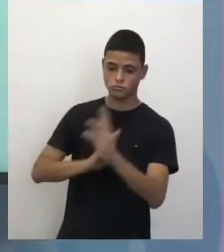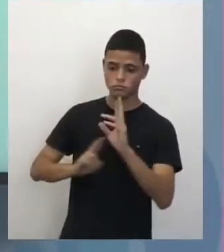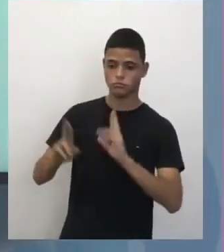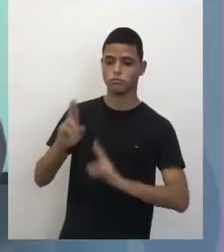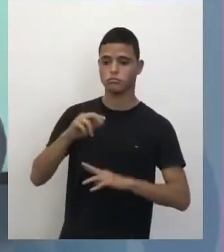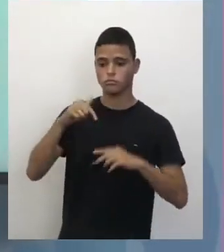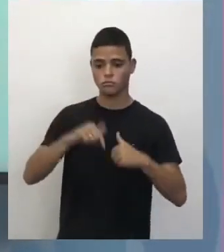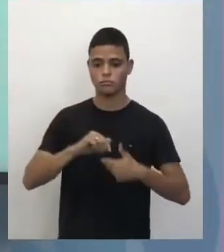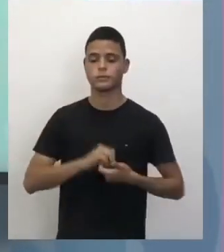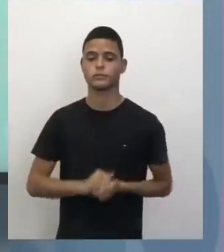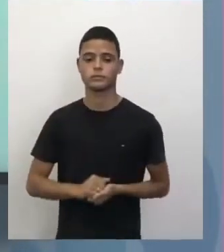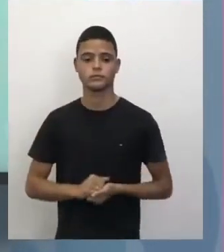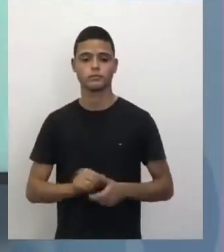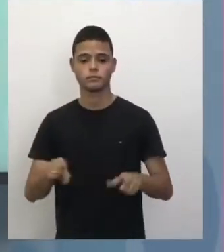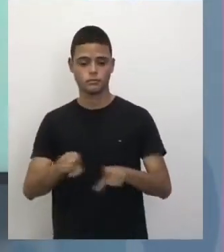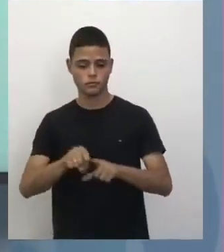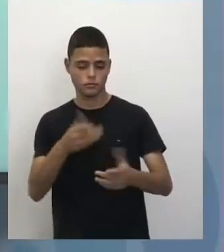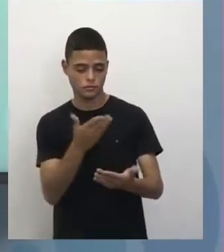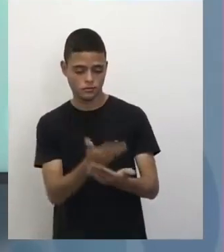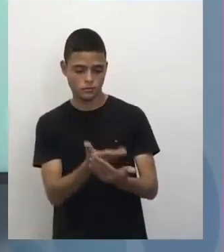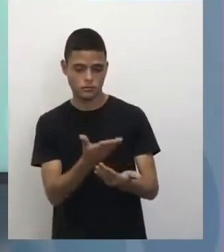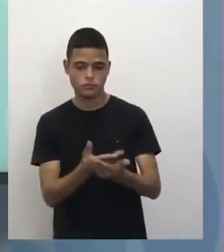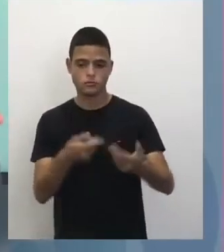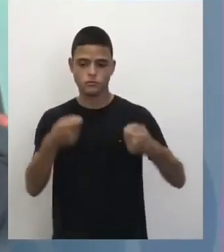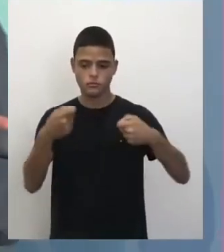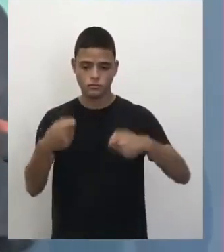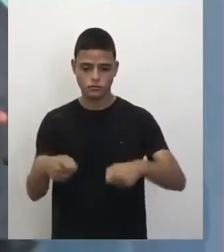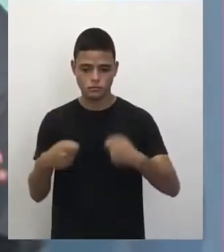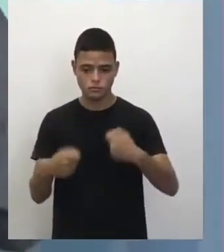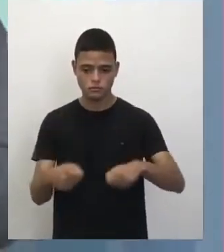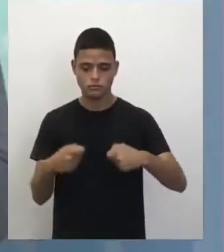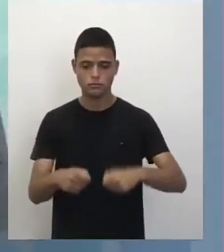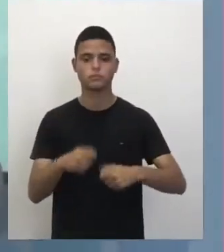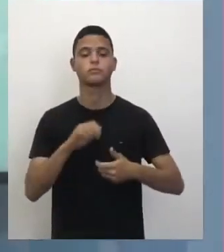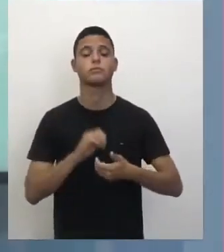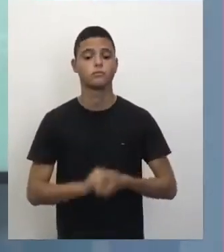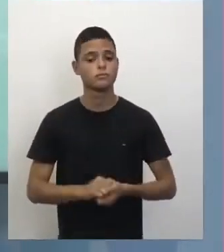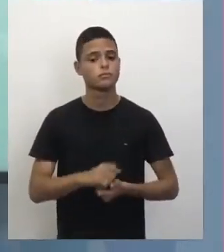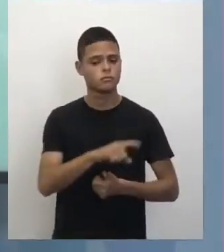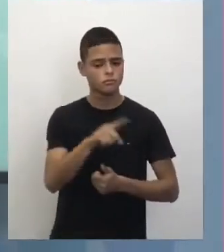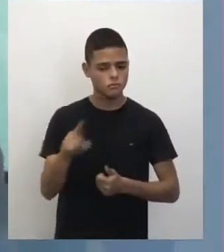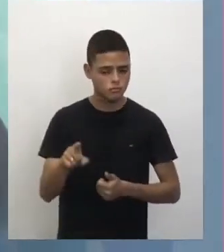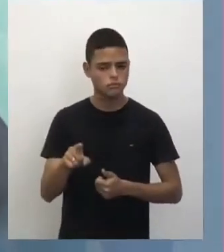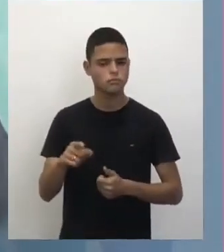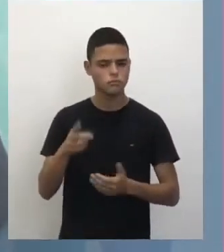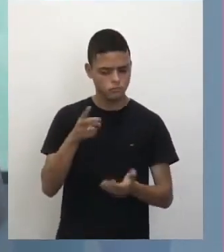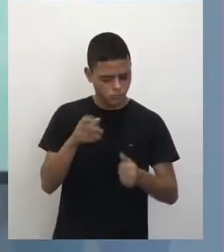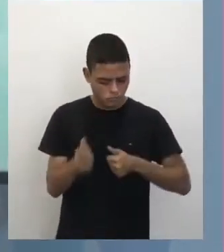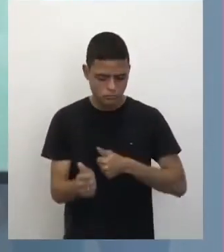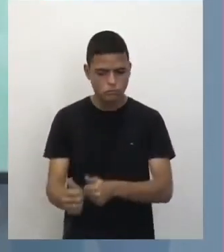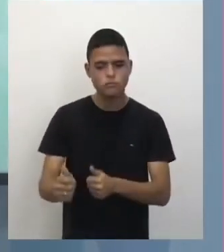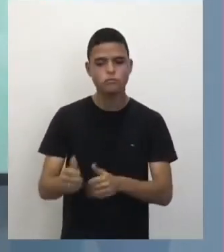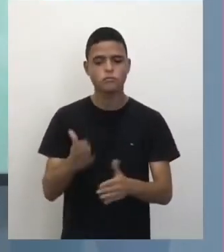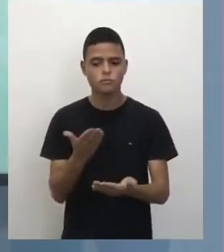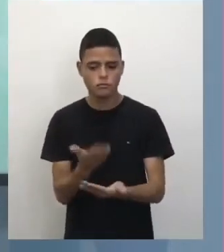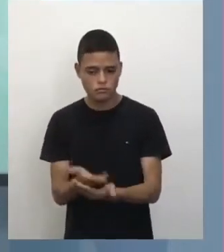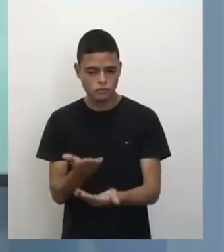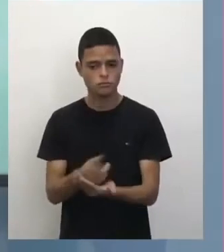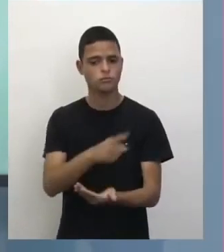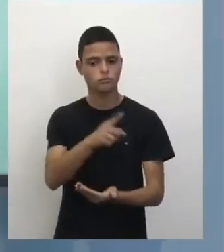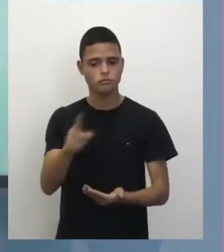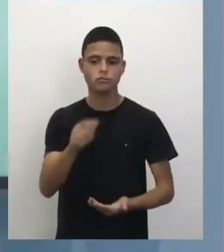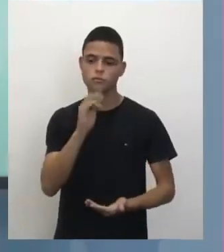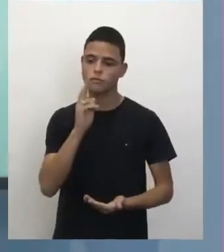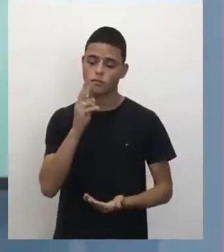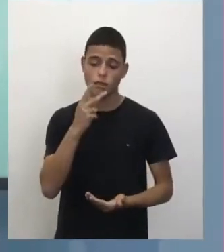aqui, né? E como essa é uma aula que precisa, né, estudante? Nós vimos o princípio de funcionamento, você está acompanhando aí as aulas? A gente falou sobre as usinas,